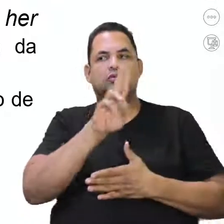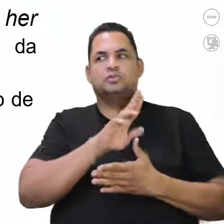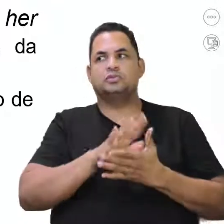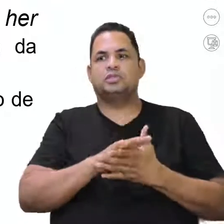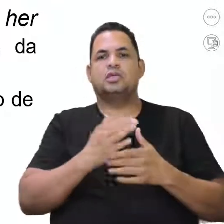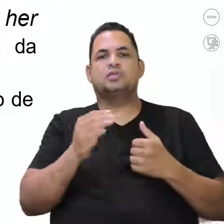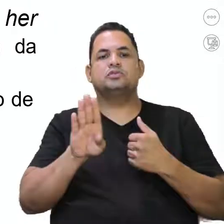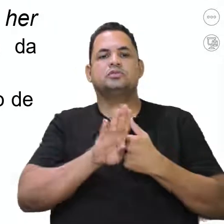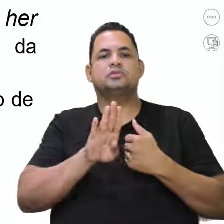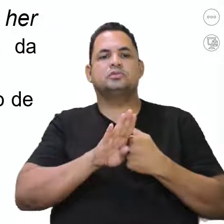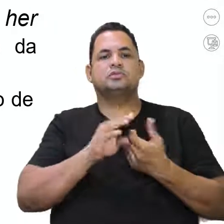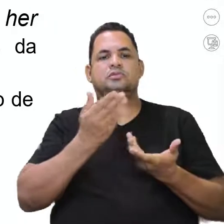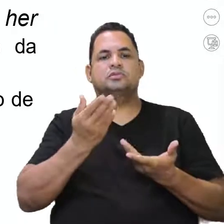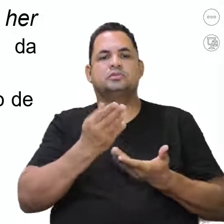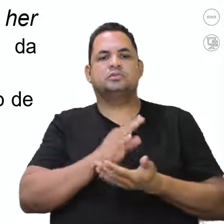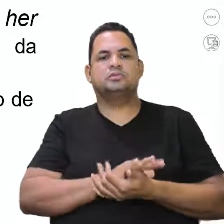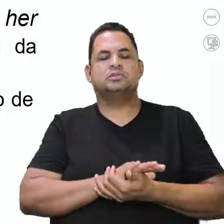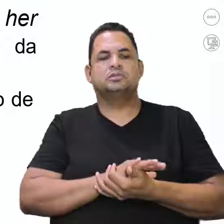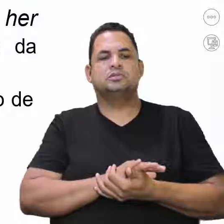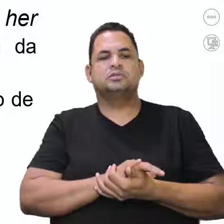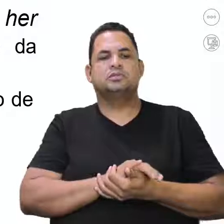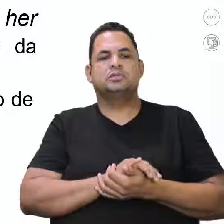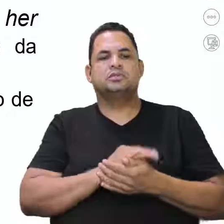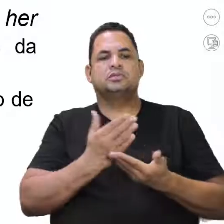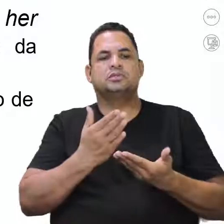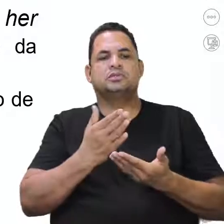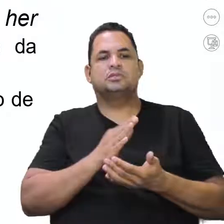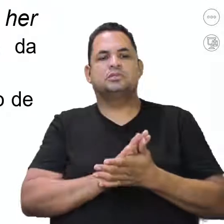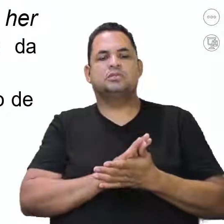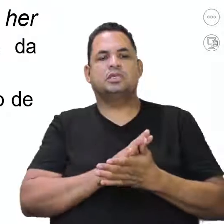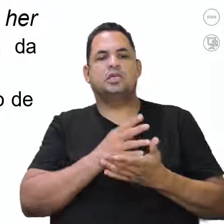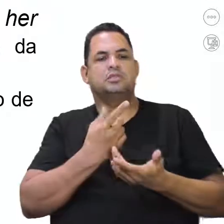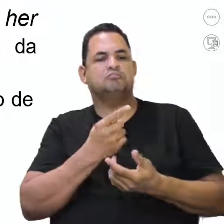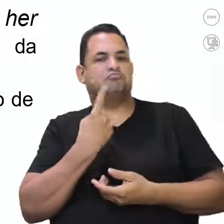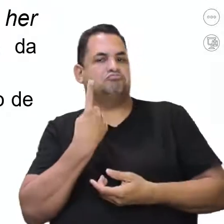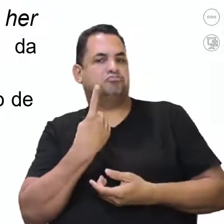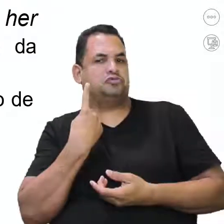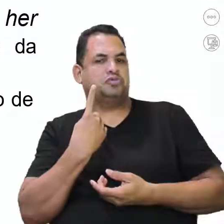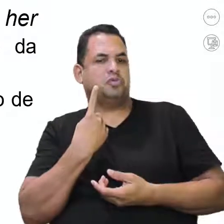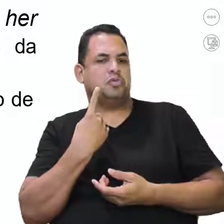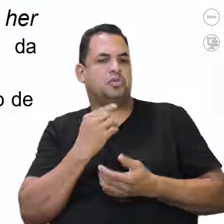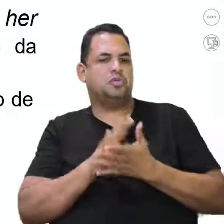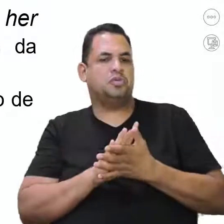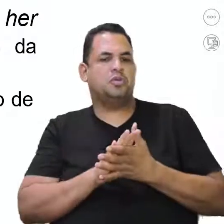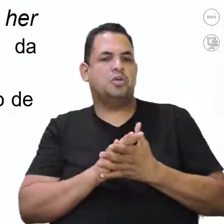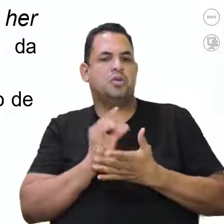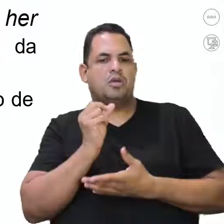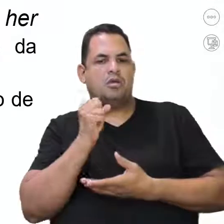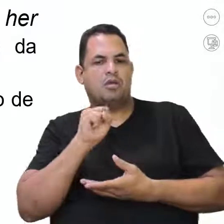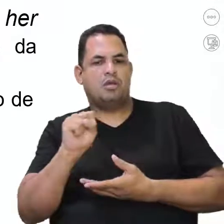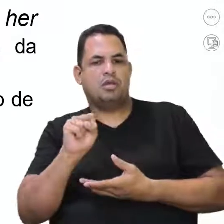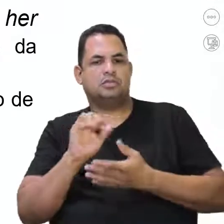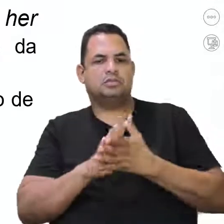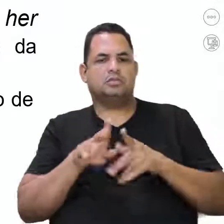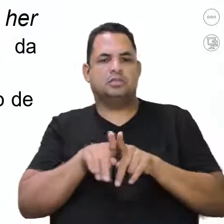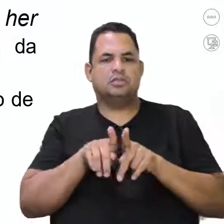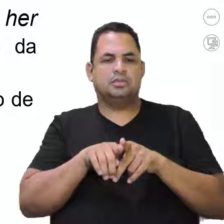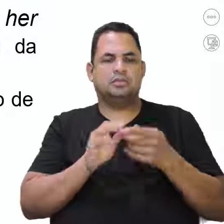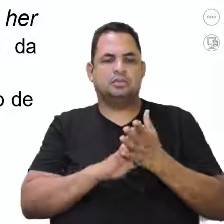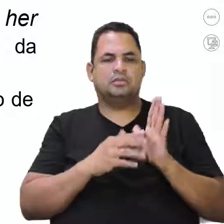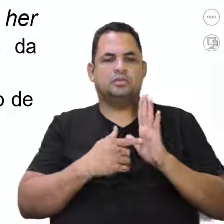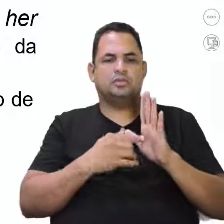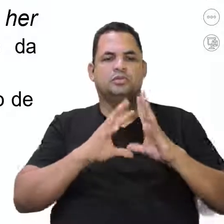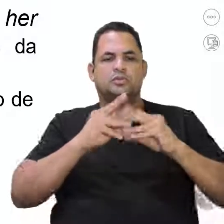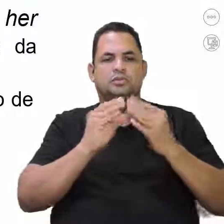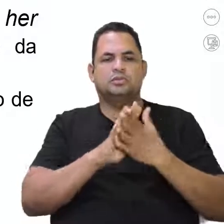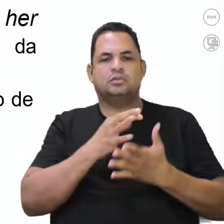substantivos masculinos, femininos, você também tem singular, plural, e o some representa tudo isso em